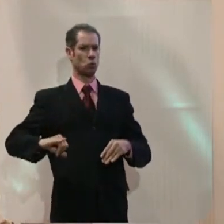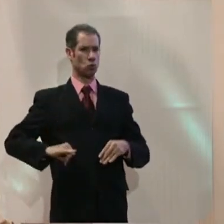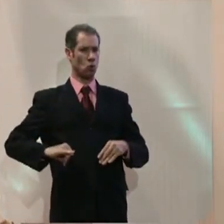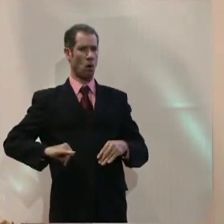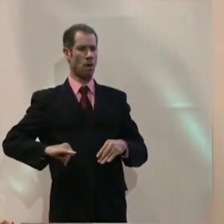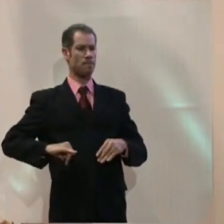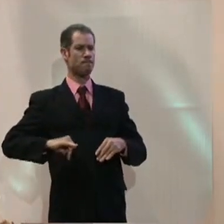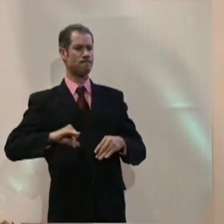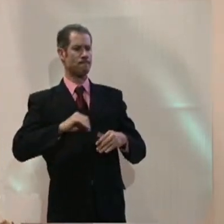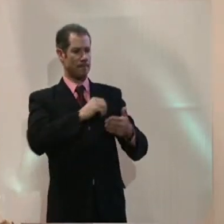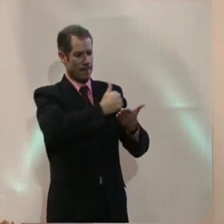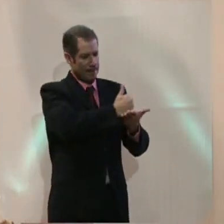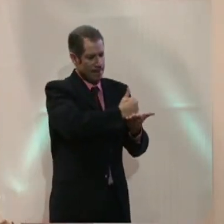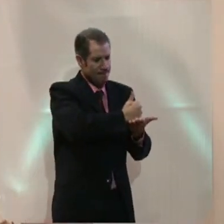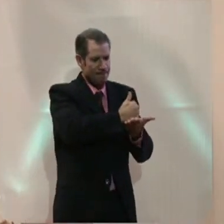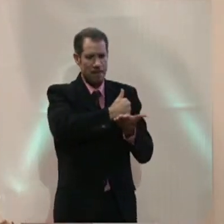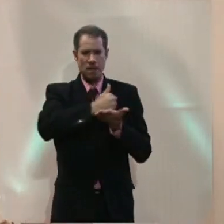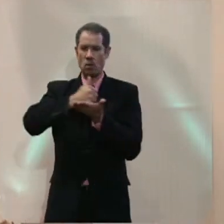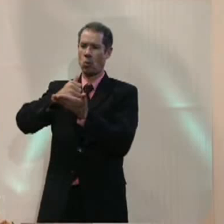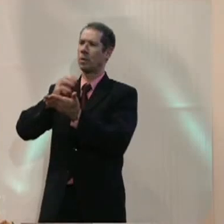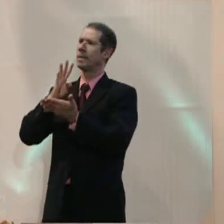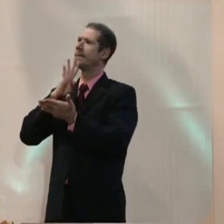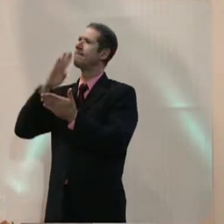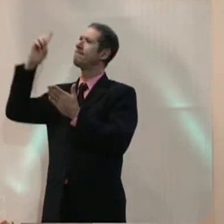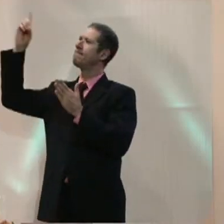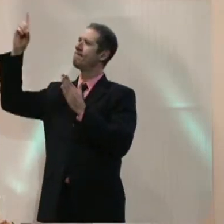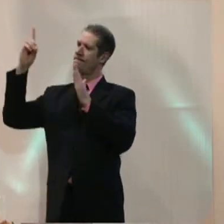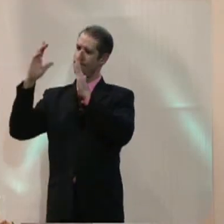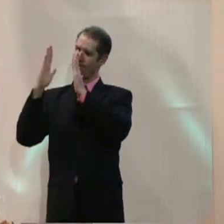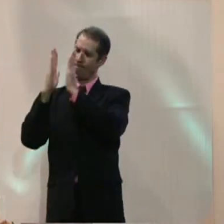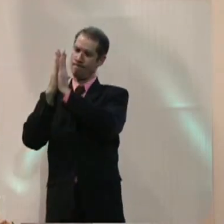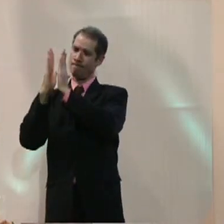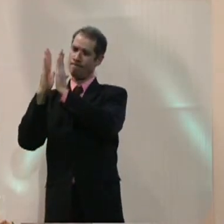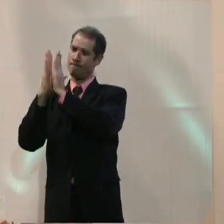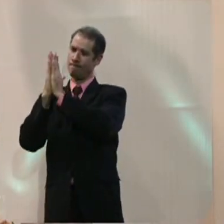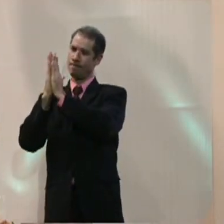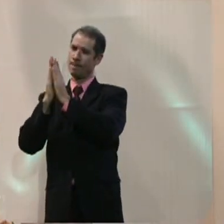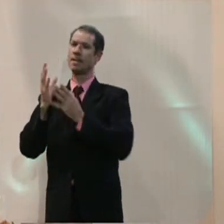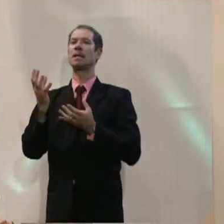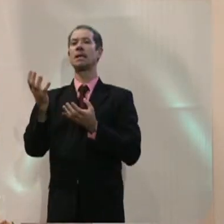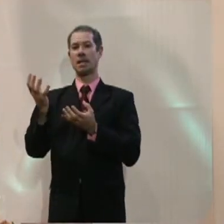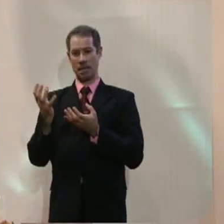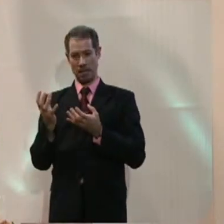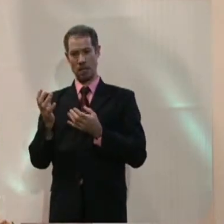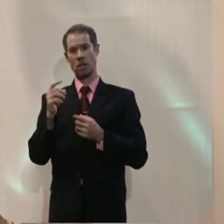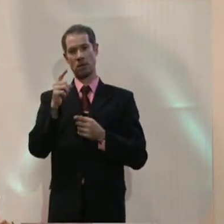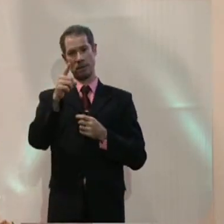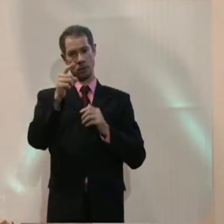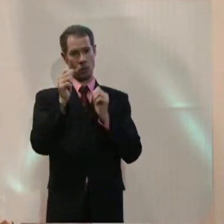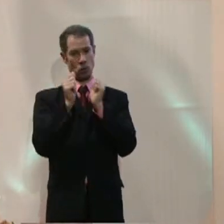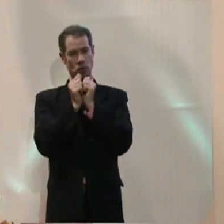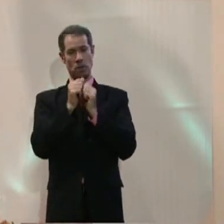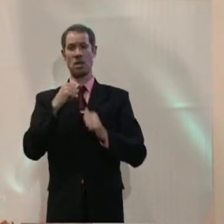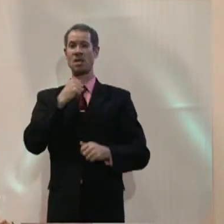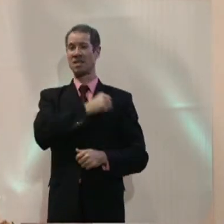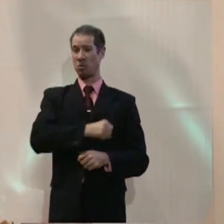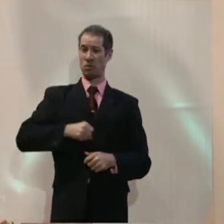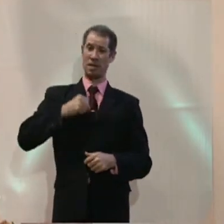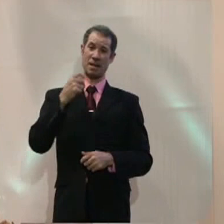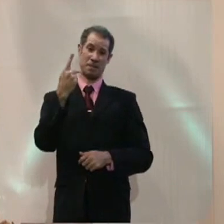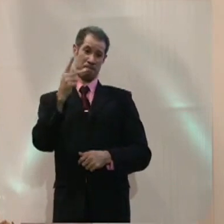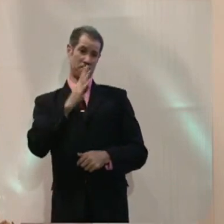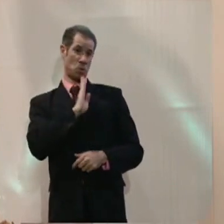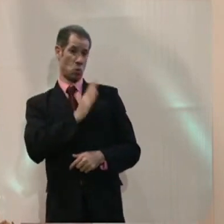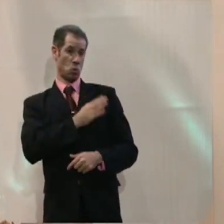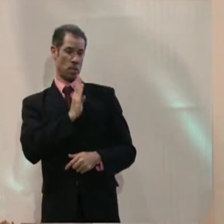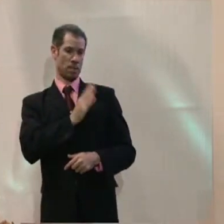para conhecer face a face, é aquele que está visitando você. Eu não sei que saudade está no coração, quem